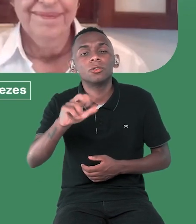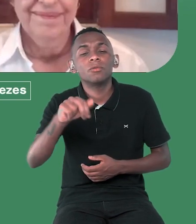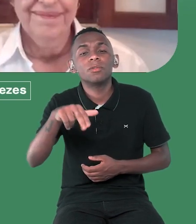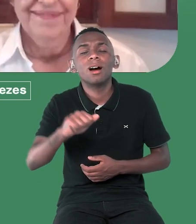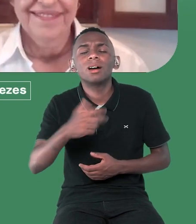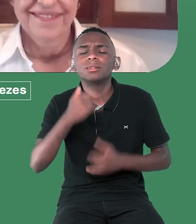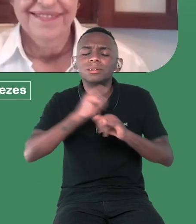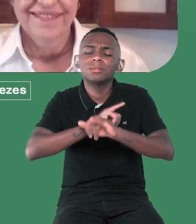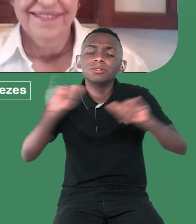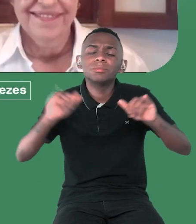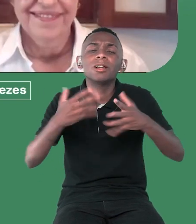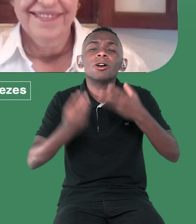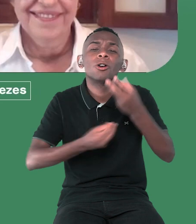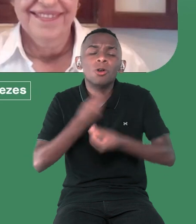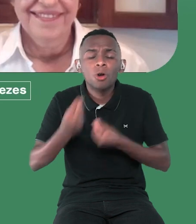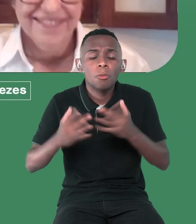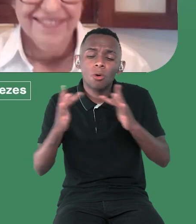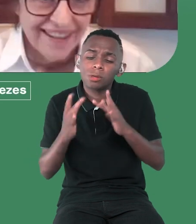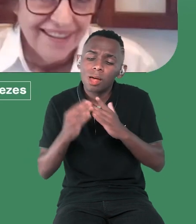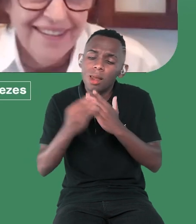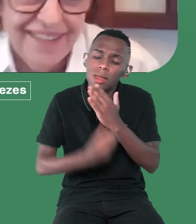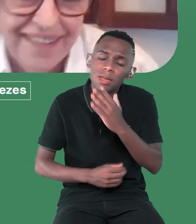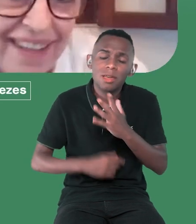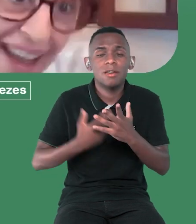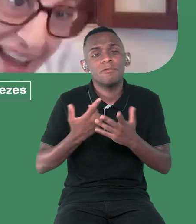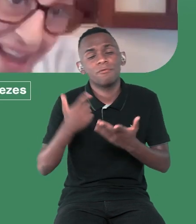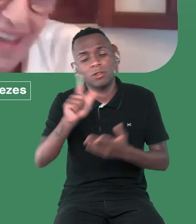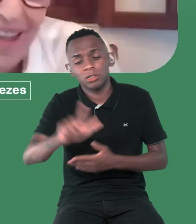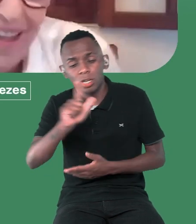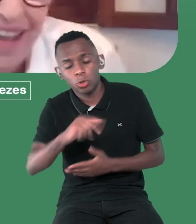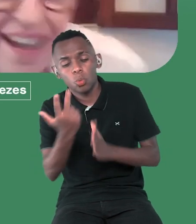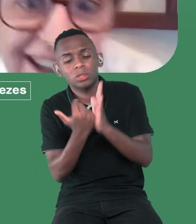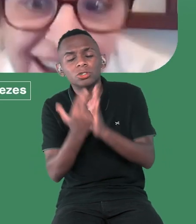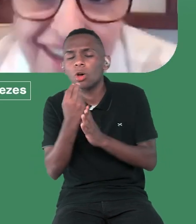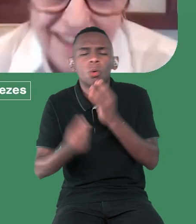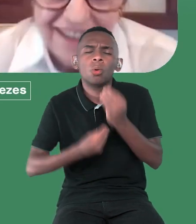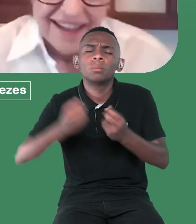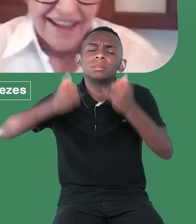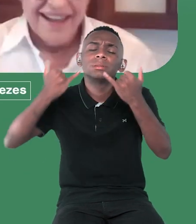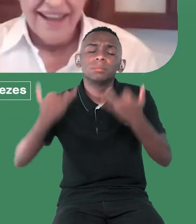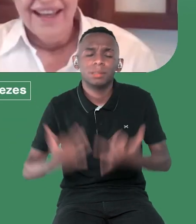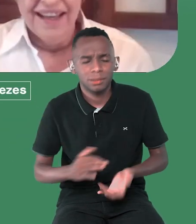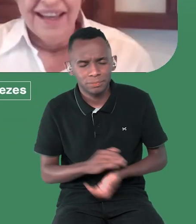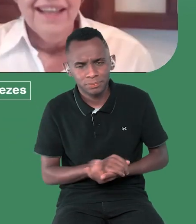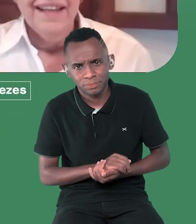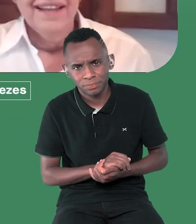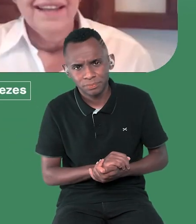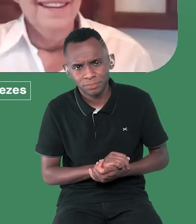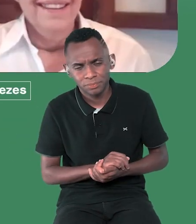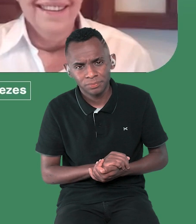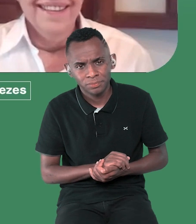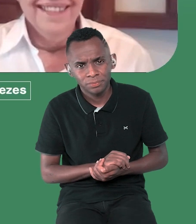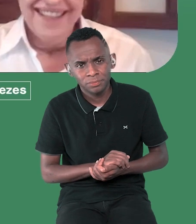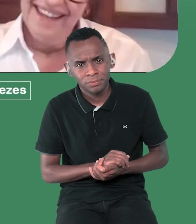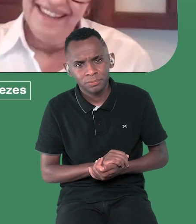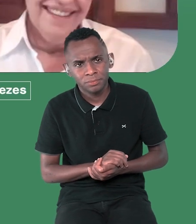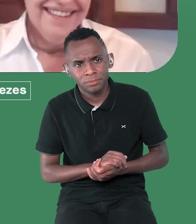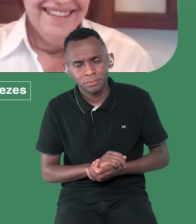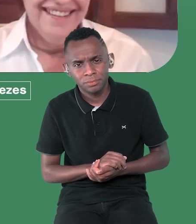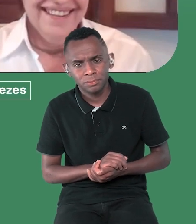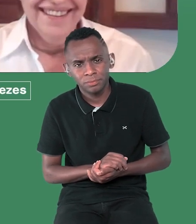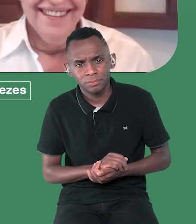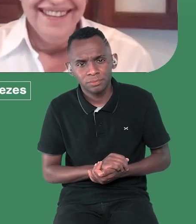com os livros, com a literatura e com a ilustração também, né? É, Das é, ilustrações dos